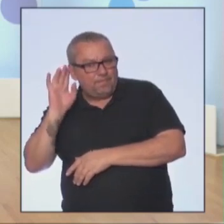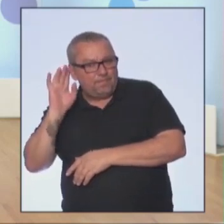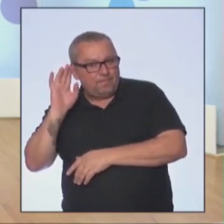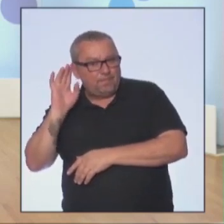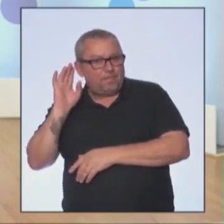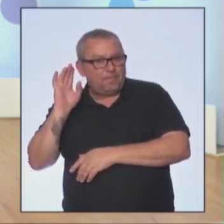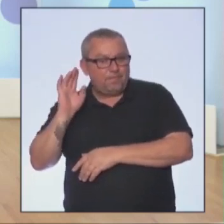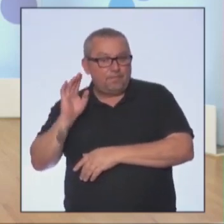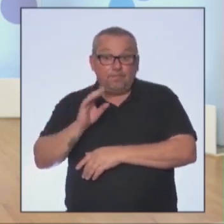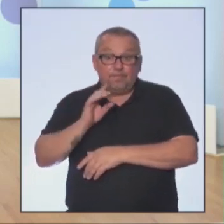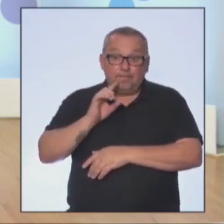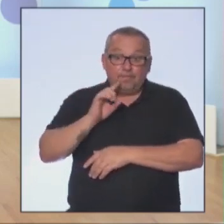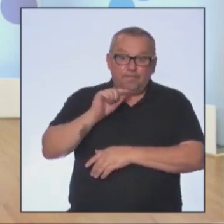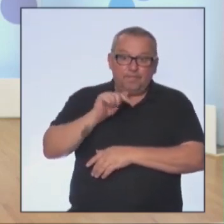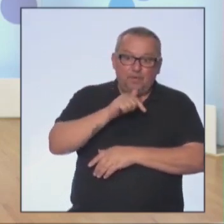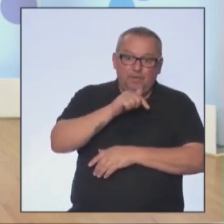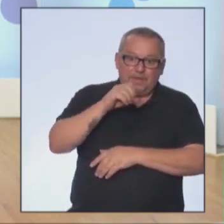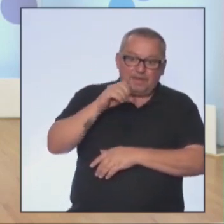1.700.